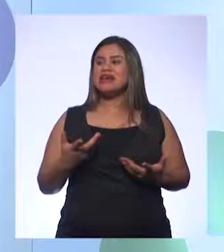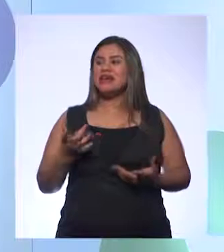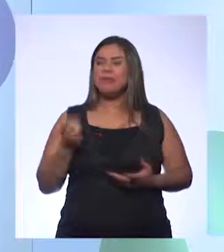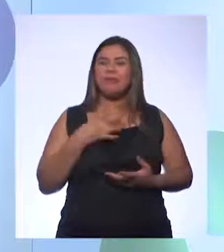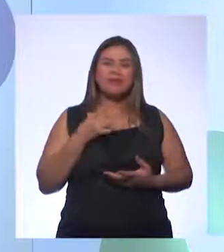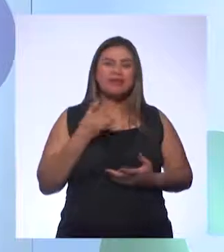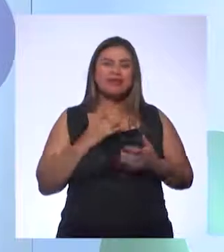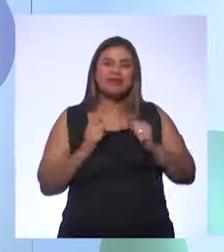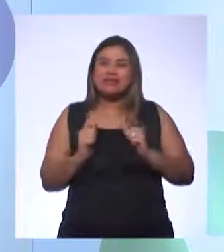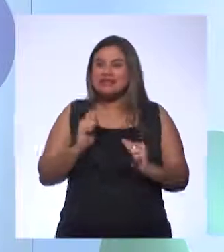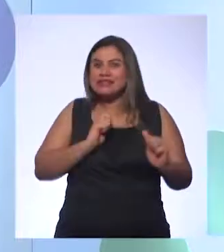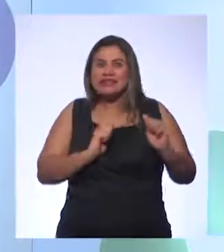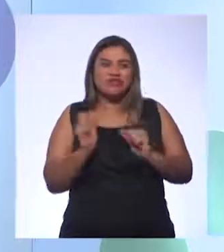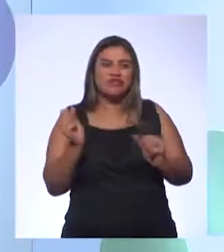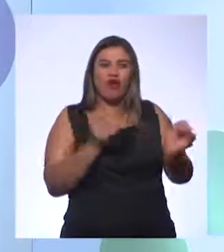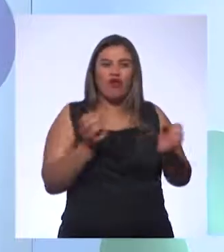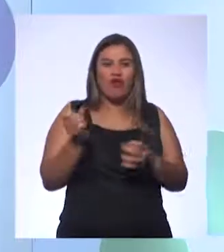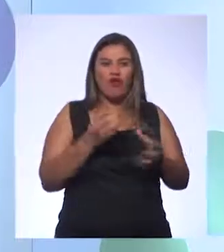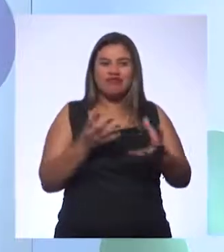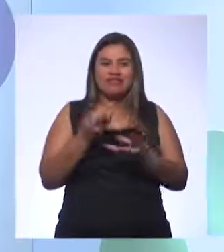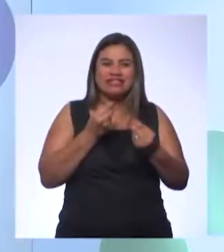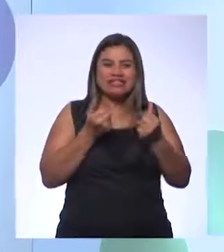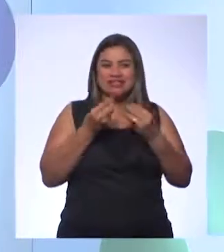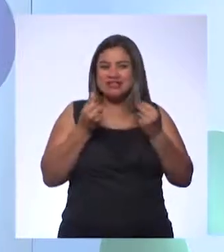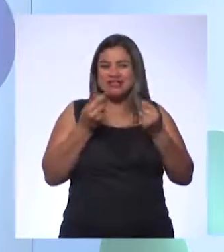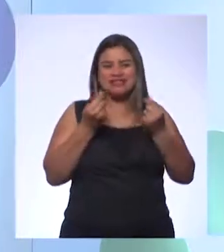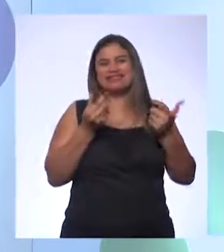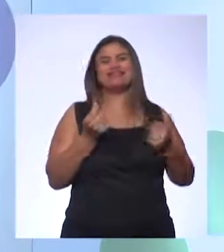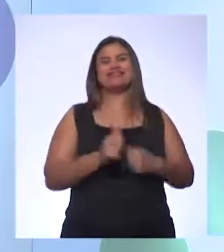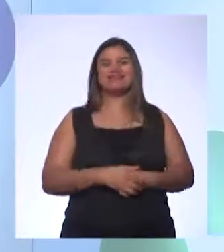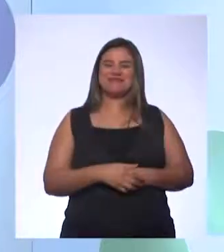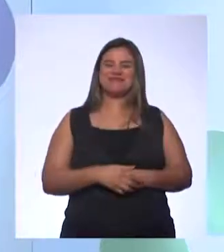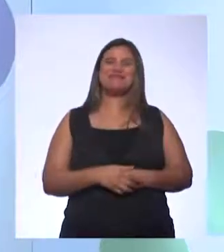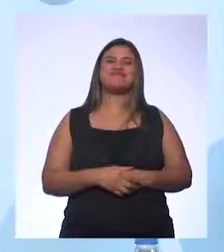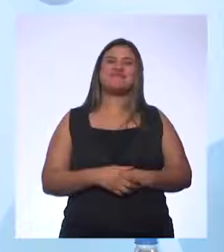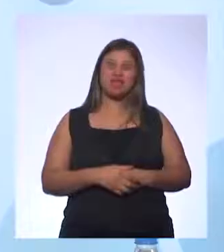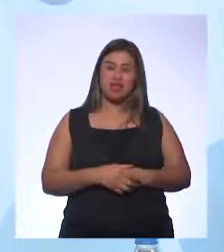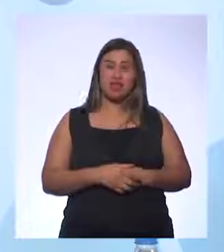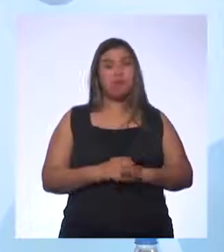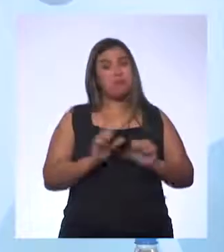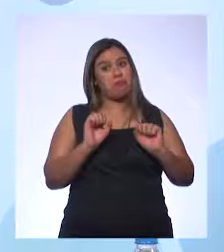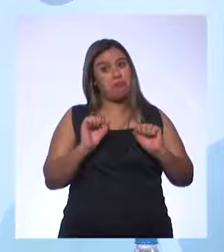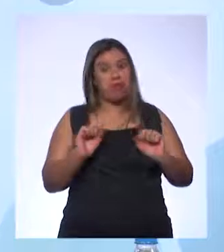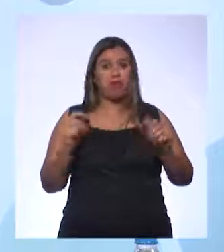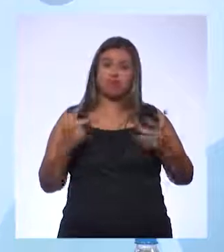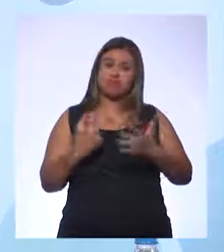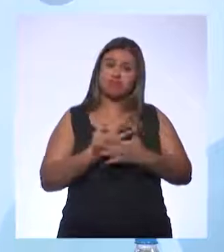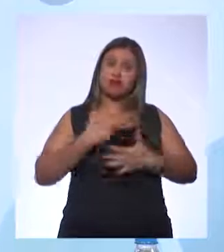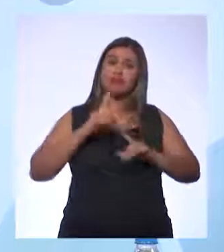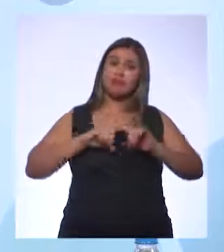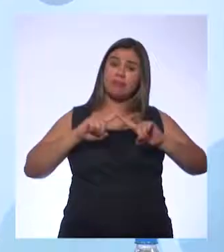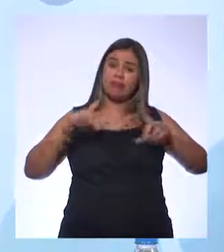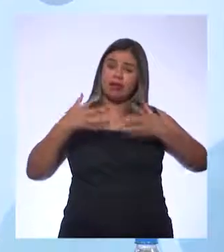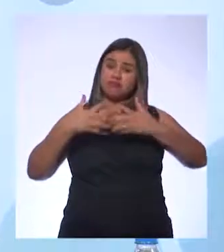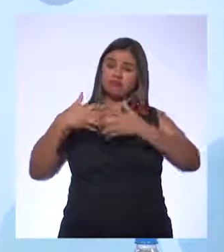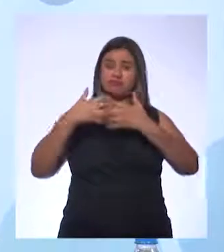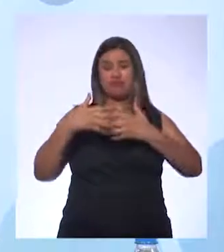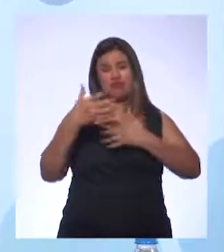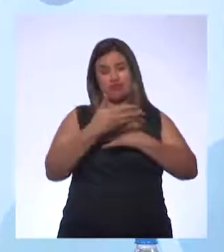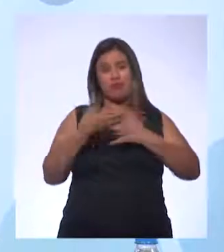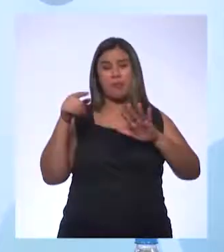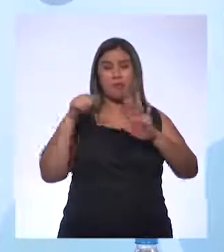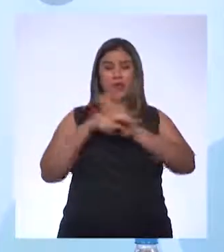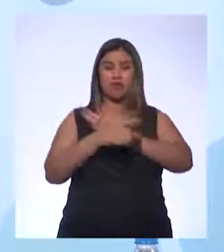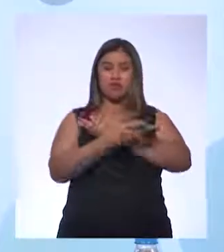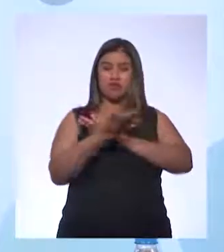medo gostoso de, nossa, coisa nova? Uma Aquele delícia. receio gostoso? Muito bacana. Que, turma, pode ser que não dê certo, mas a funcionalidade eu vou fazer uma